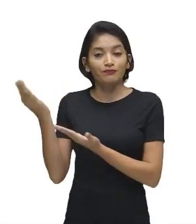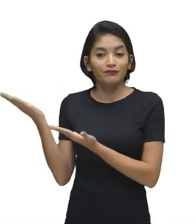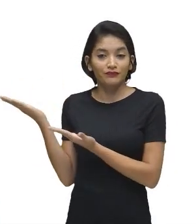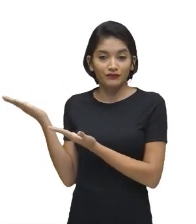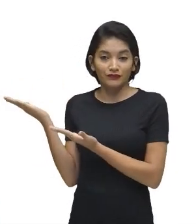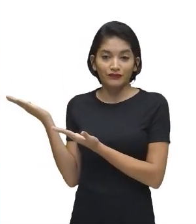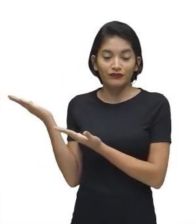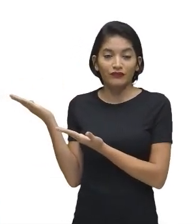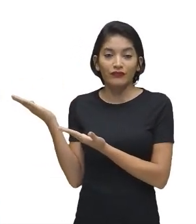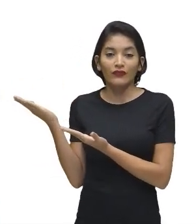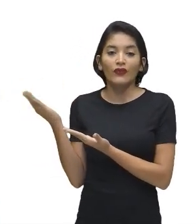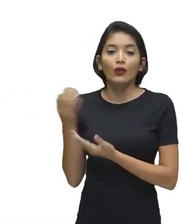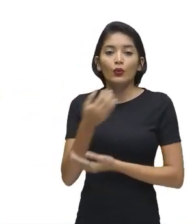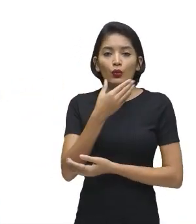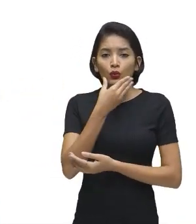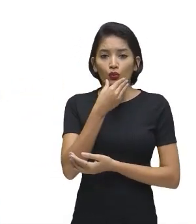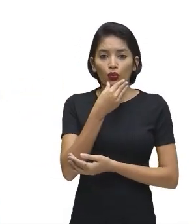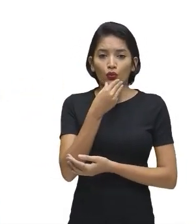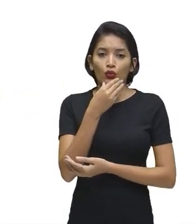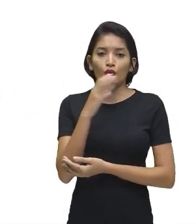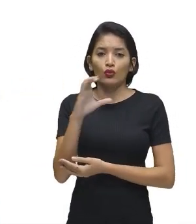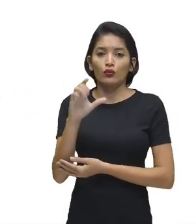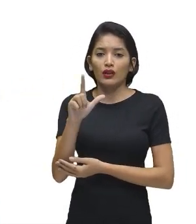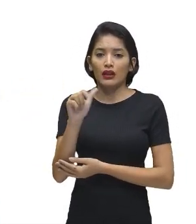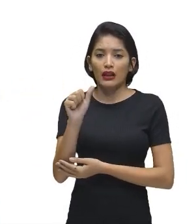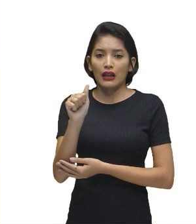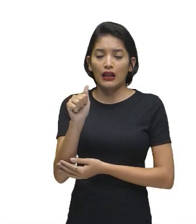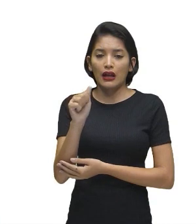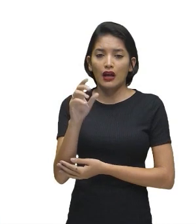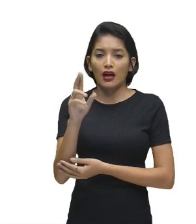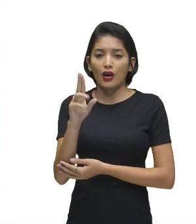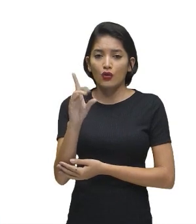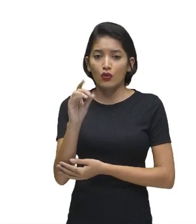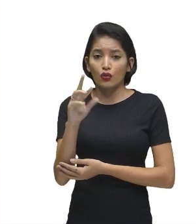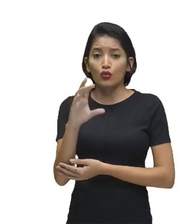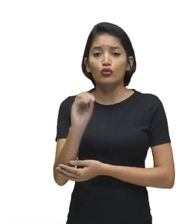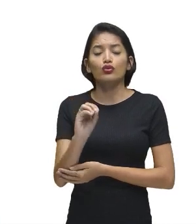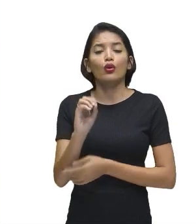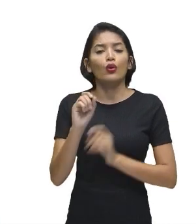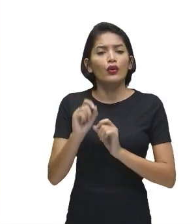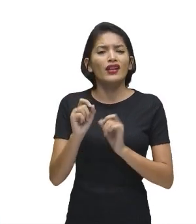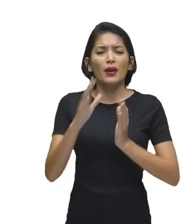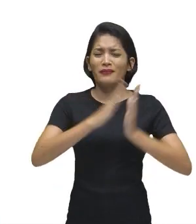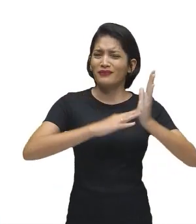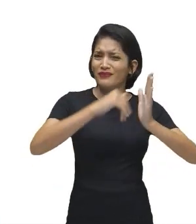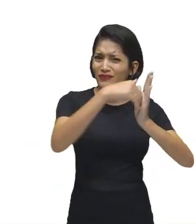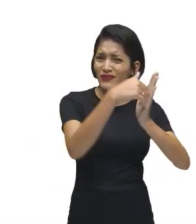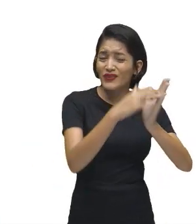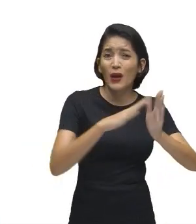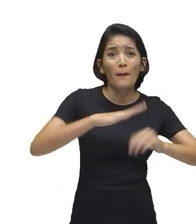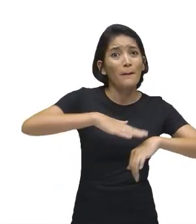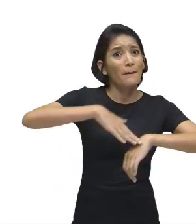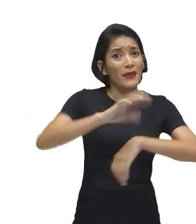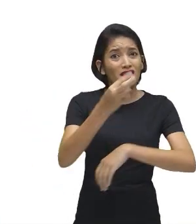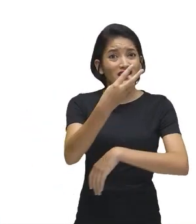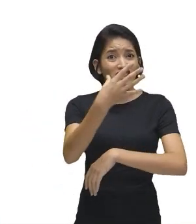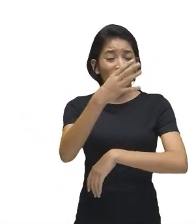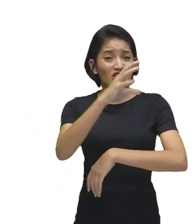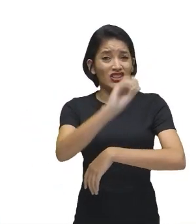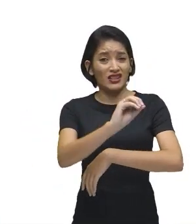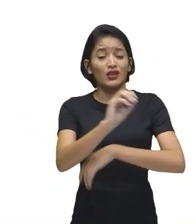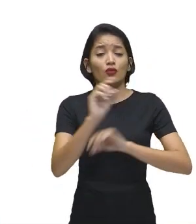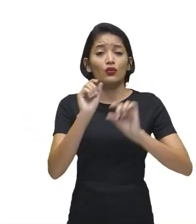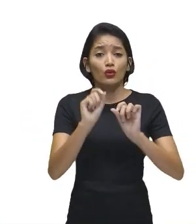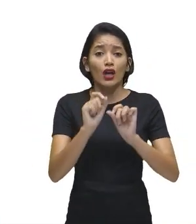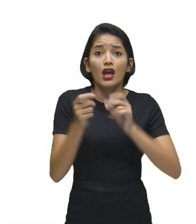Claude Monet. Ele pintou a Catedral de Rouen, na França. Ele pintou mais de 30 telas com a